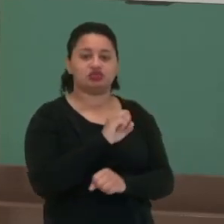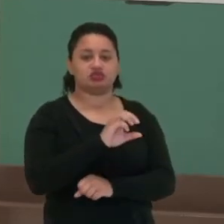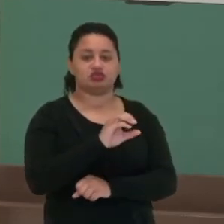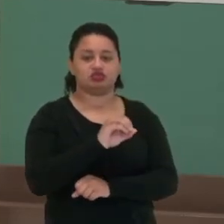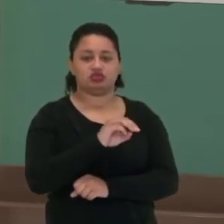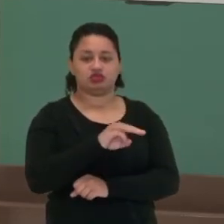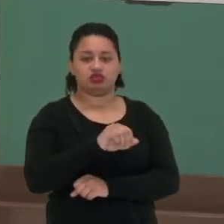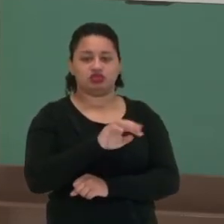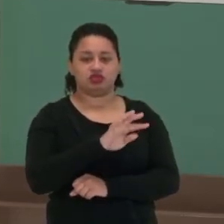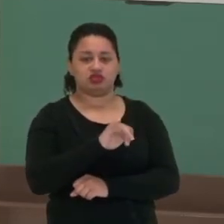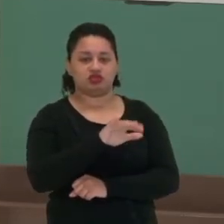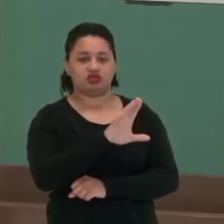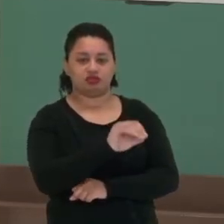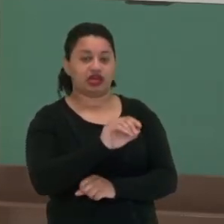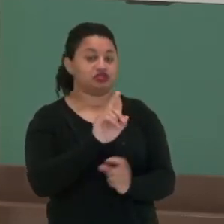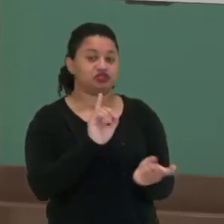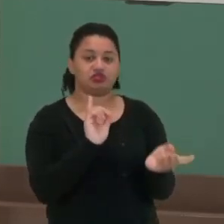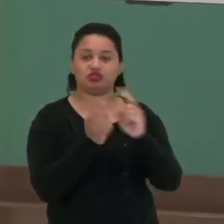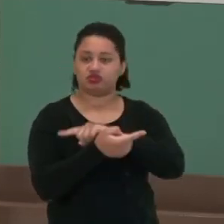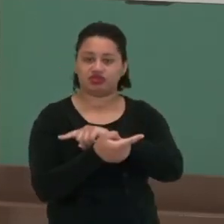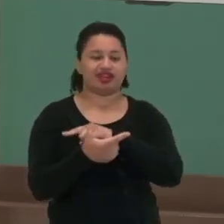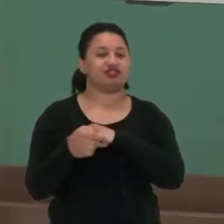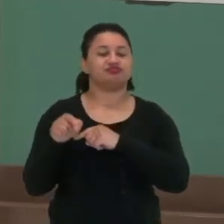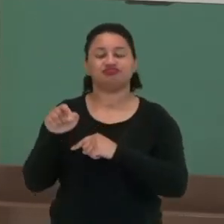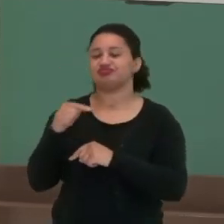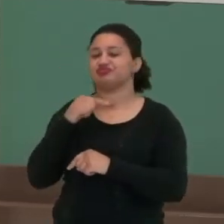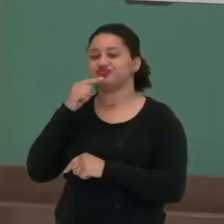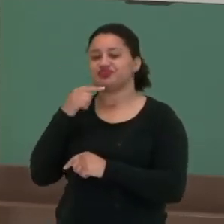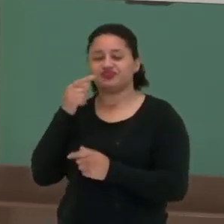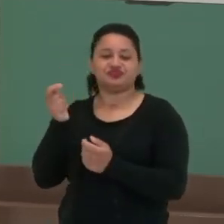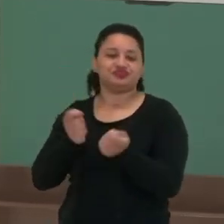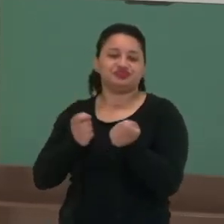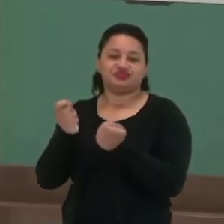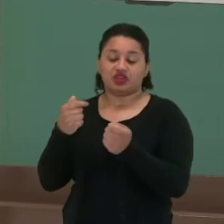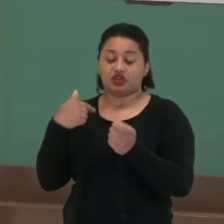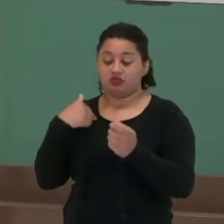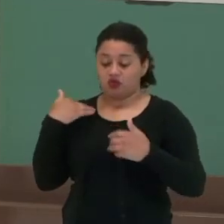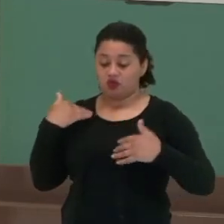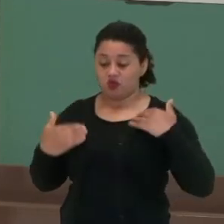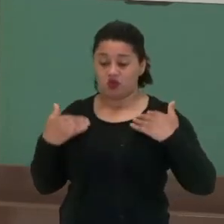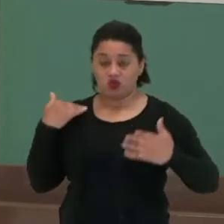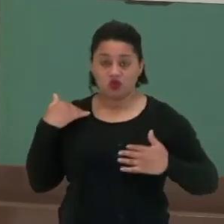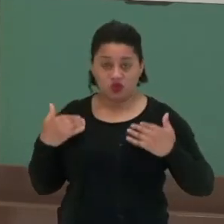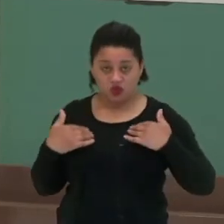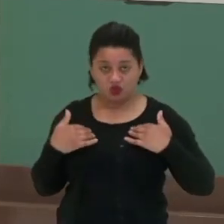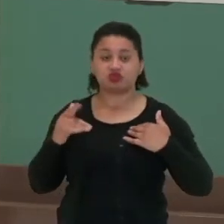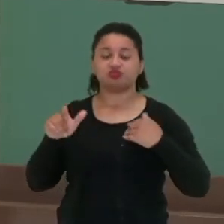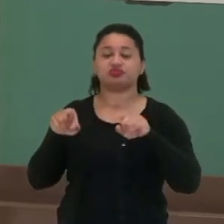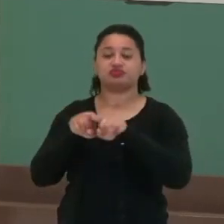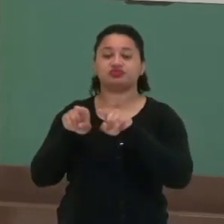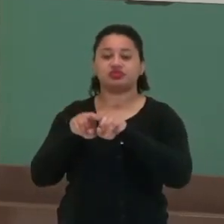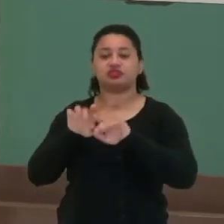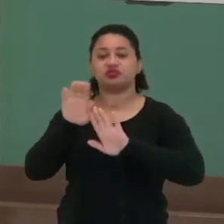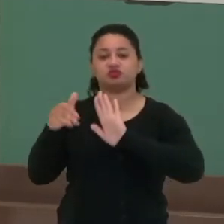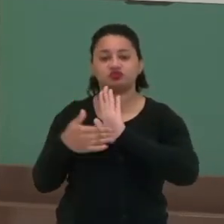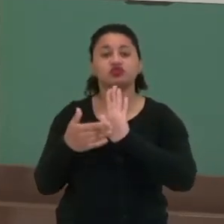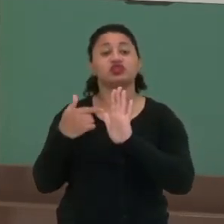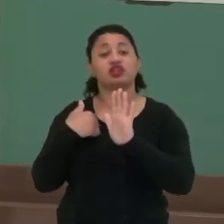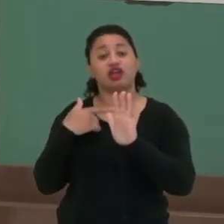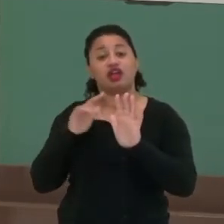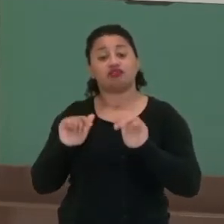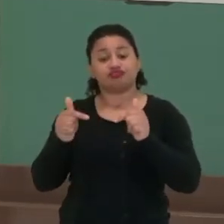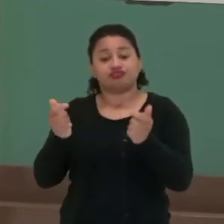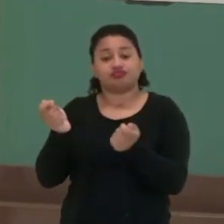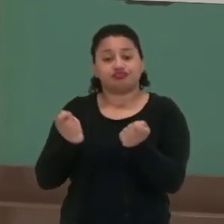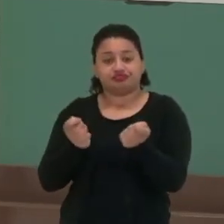anterior. Porque eu não posso controlar. É o meu corpo junto com esse sistema que faz o controle. Então,